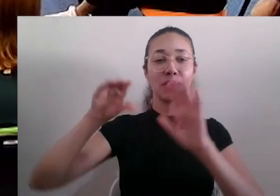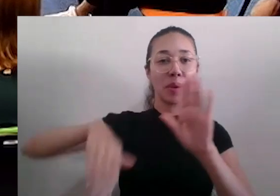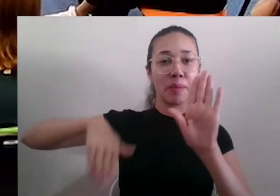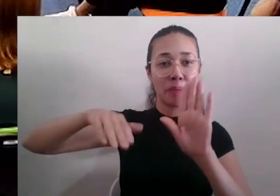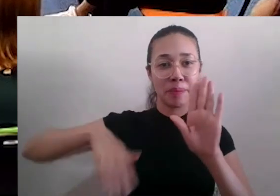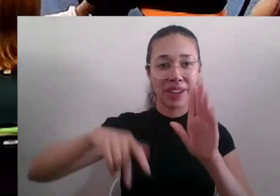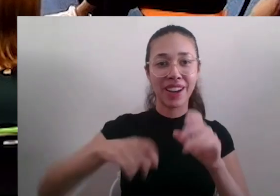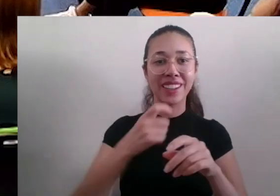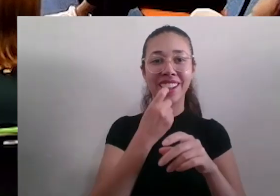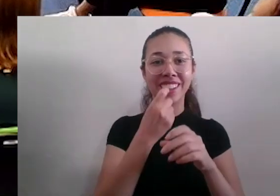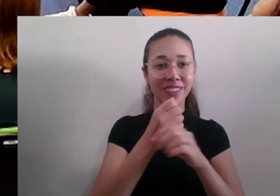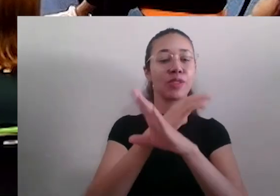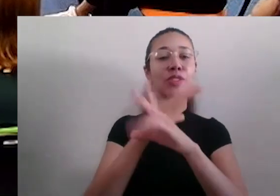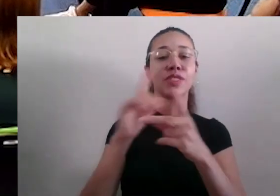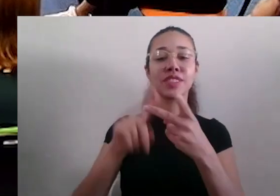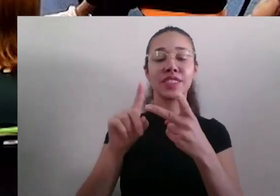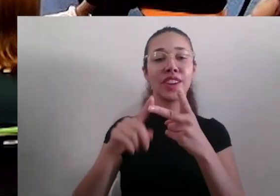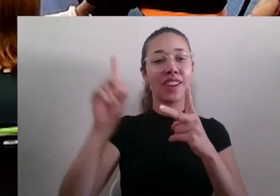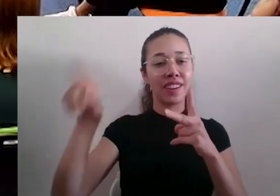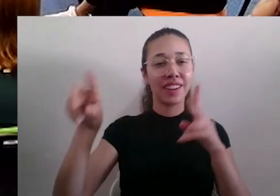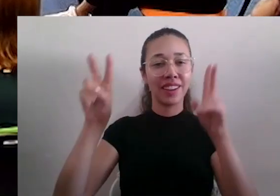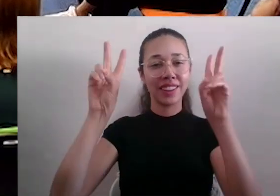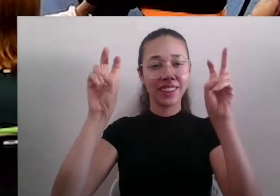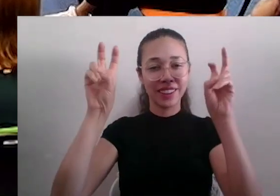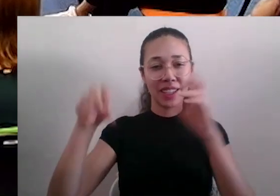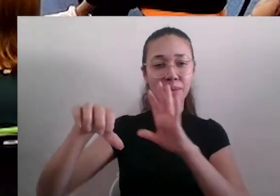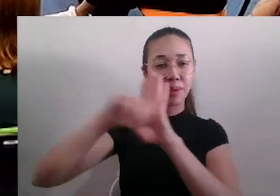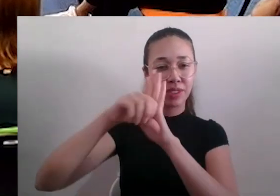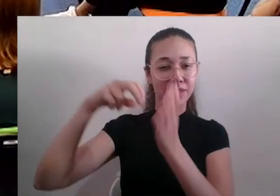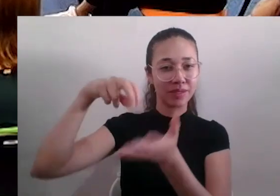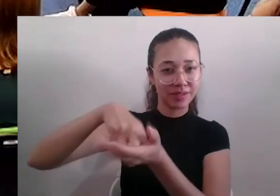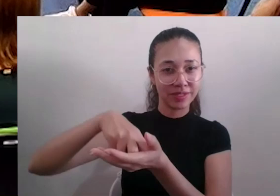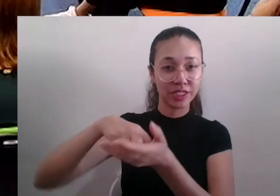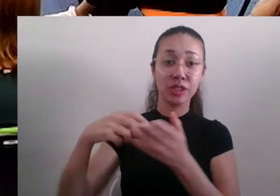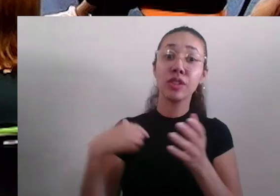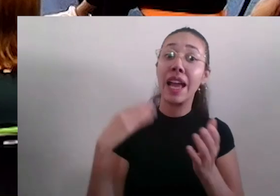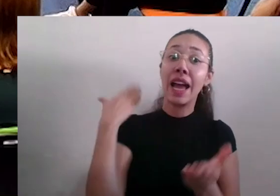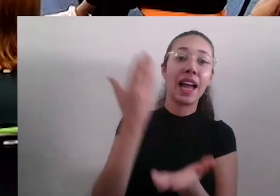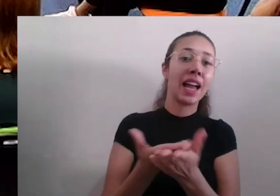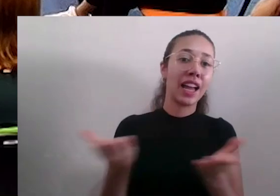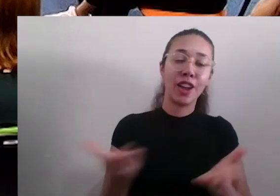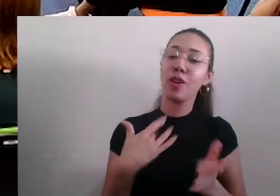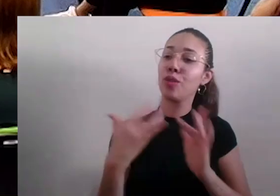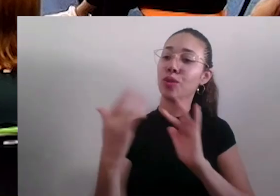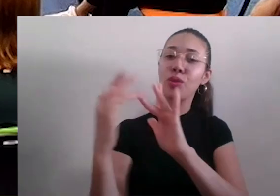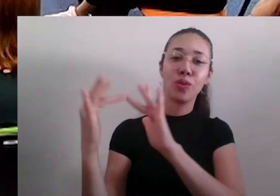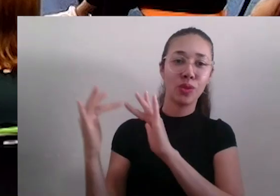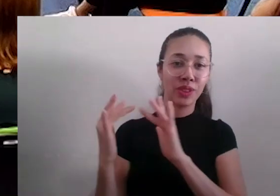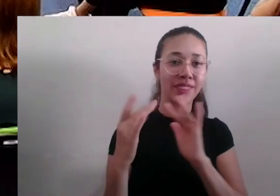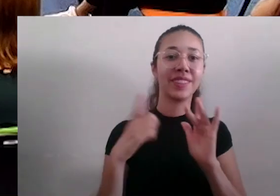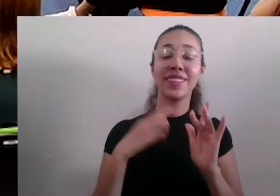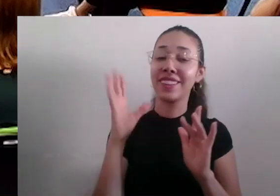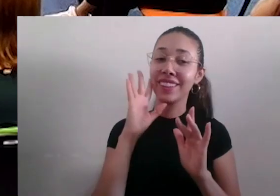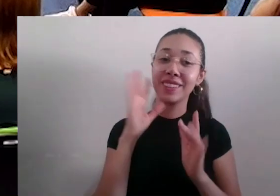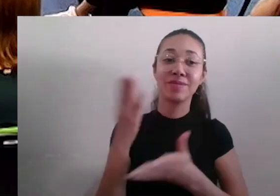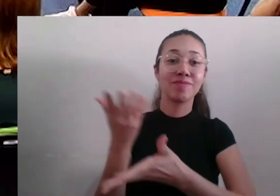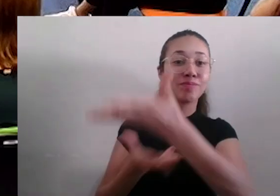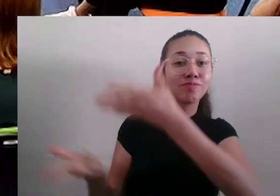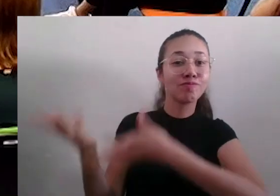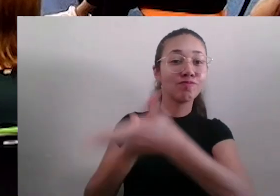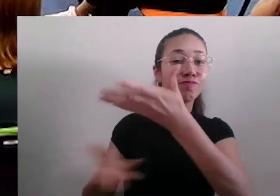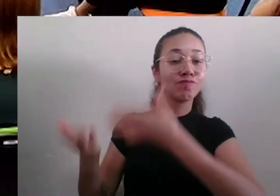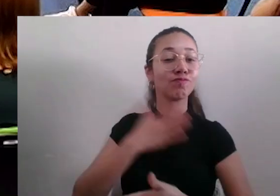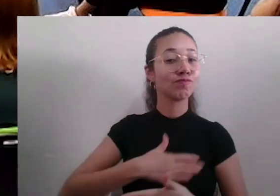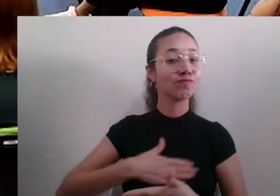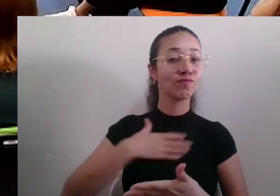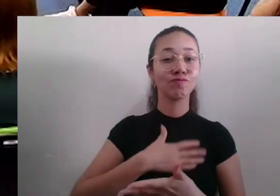tenho contato até hoje eh e e e pra gente é muito rico com essa troca sabe pra gente tentar entender o sabe o